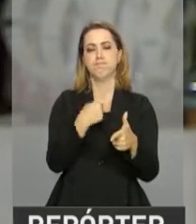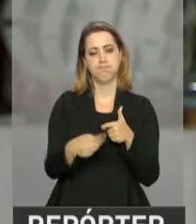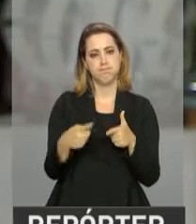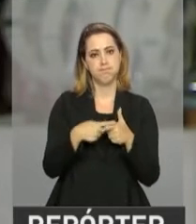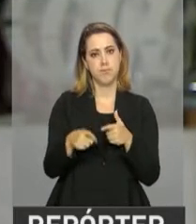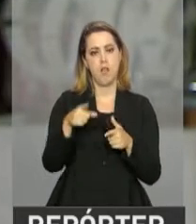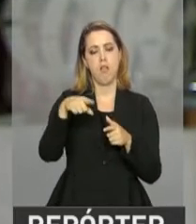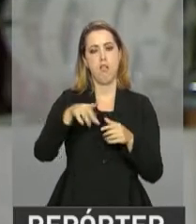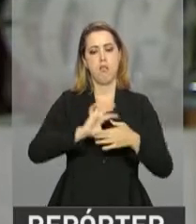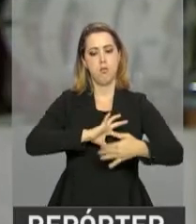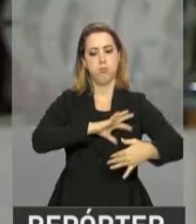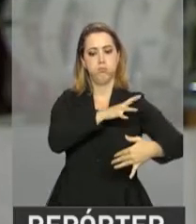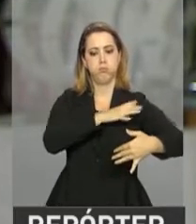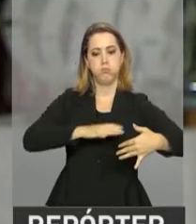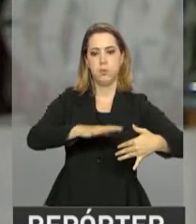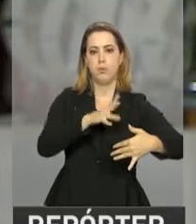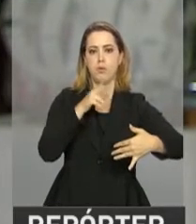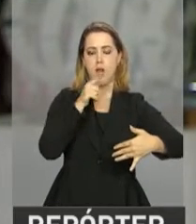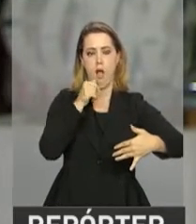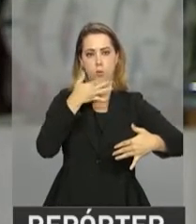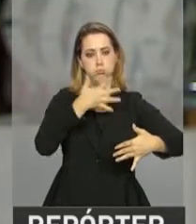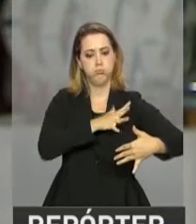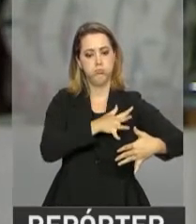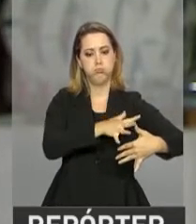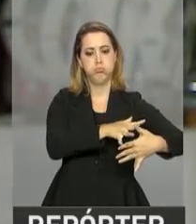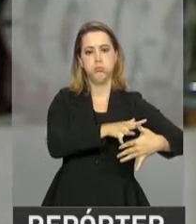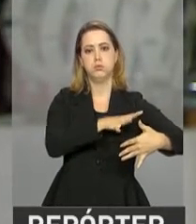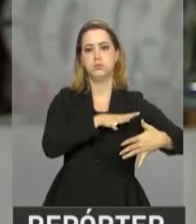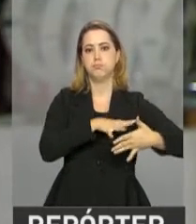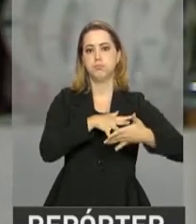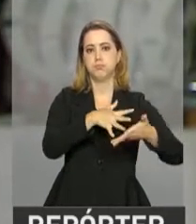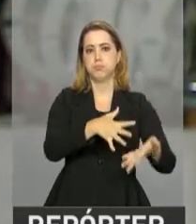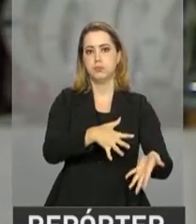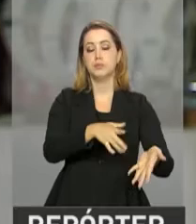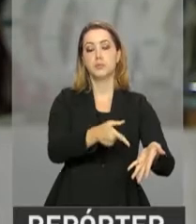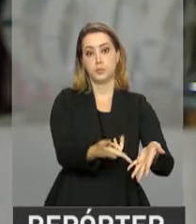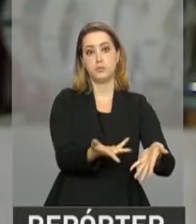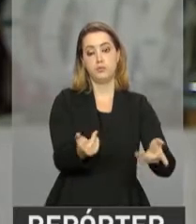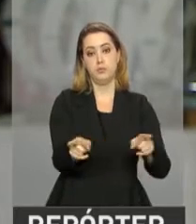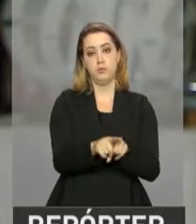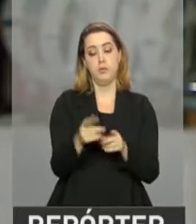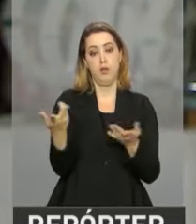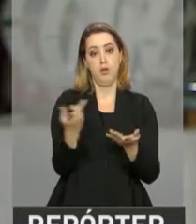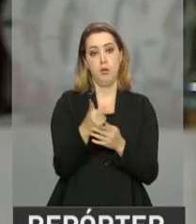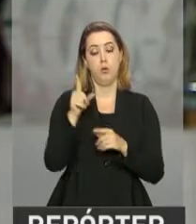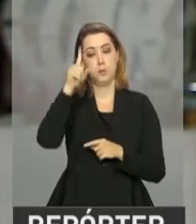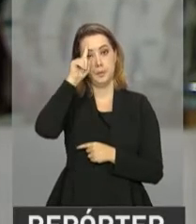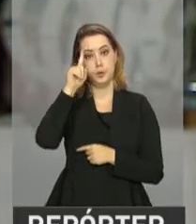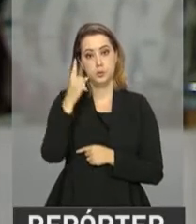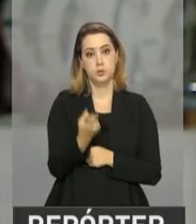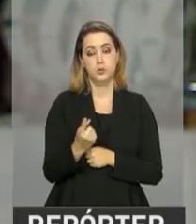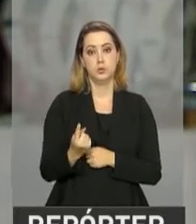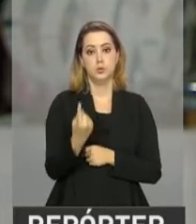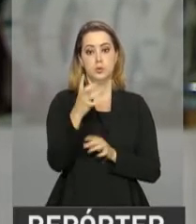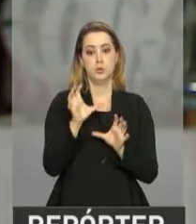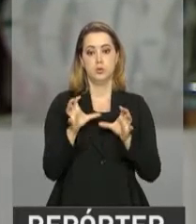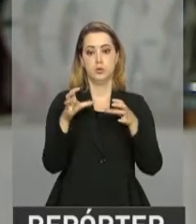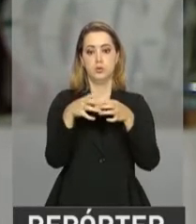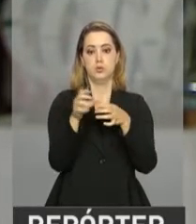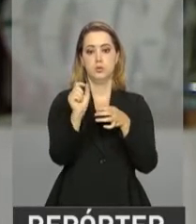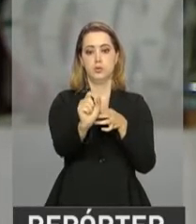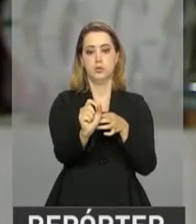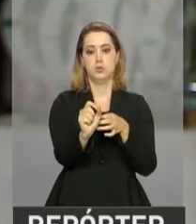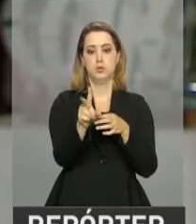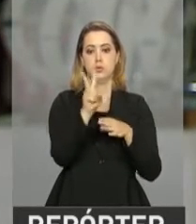fundão e minas gerais o ministro determinou que uma equipe da secretaria nacional de proteção e vigilantes e